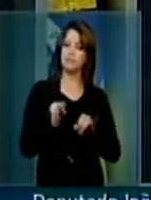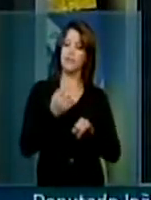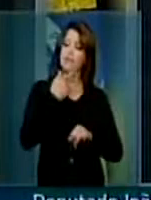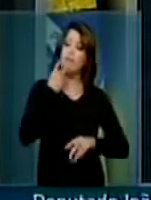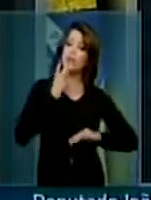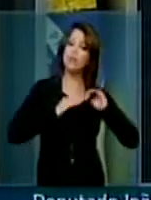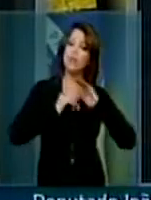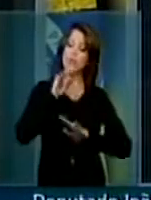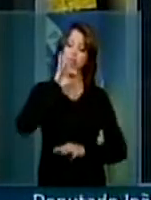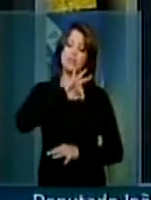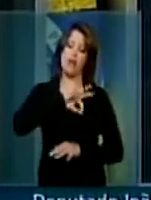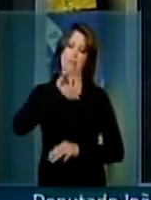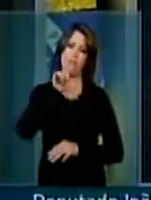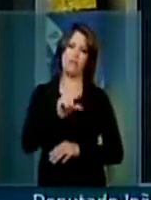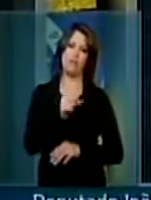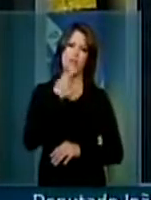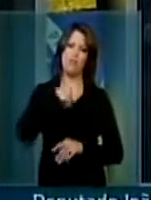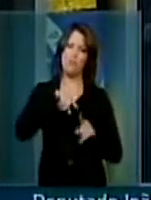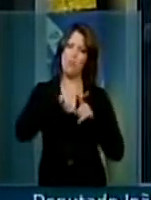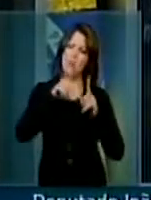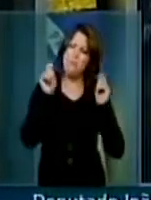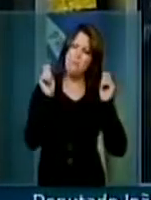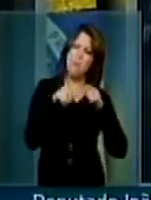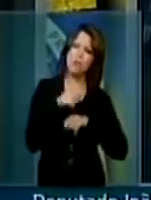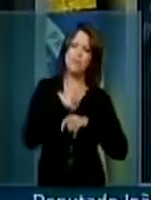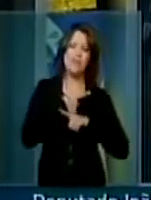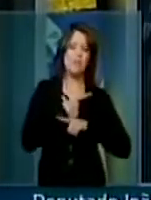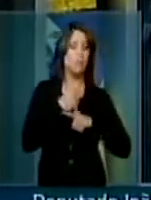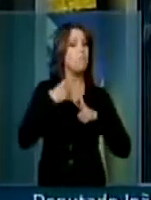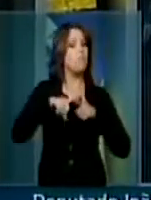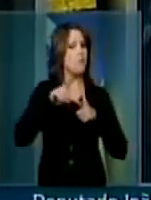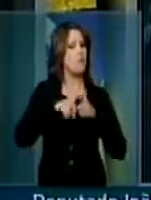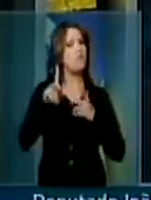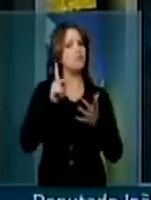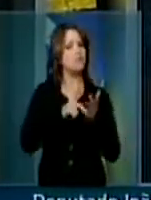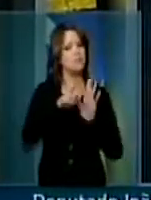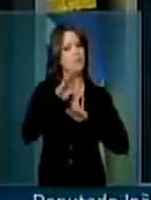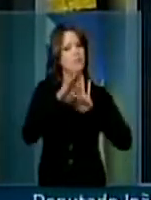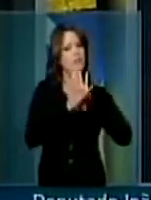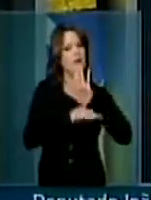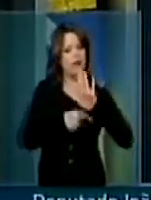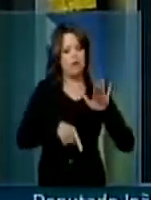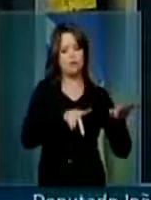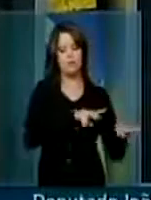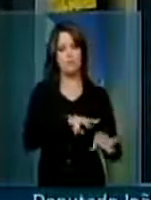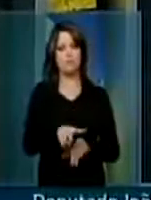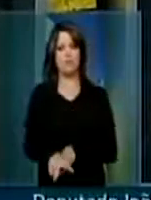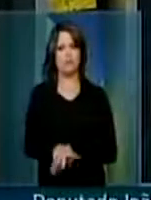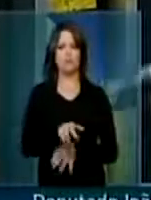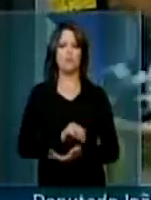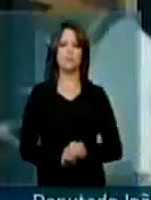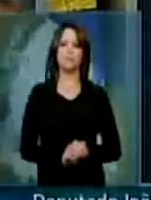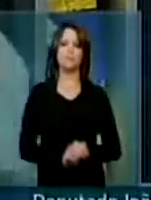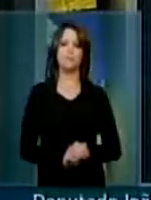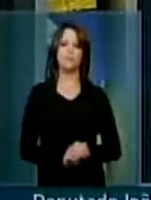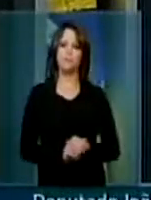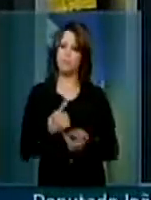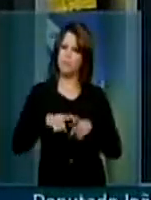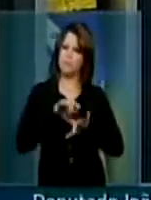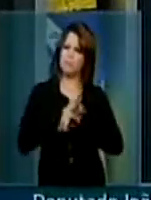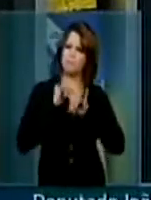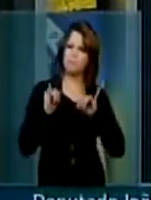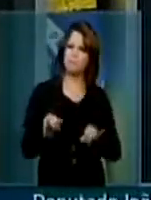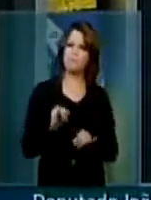na questão do salário mínimo, que possivelmente vai ser a grande questão de pauta dessa semana. E eu